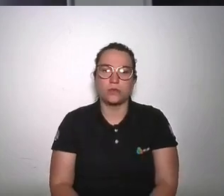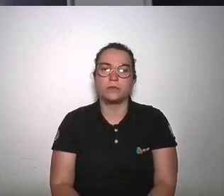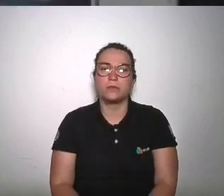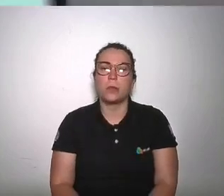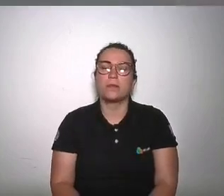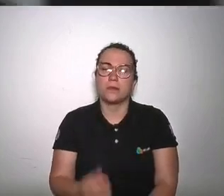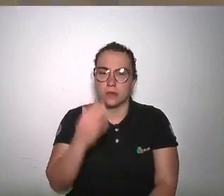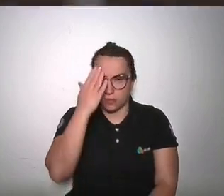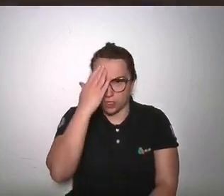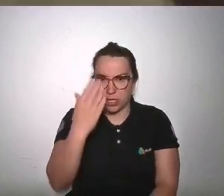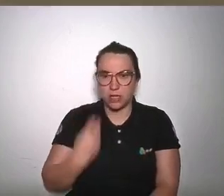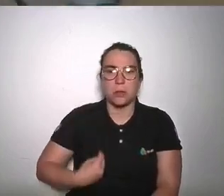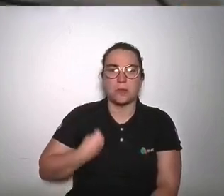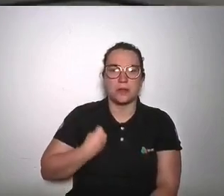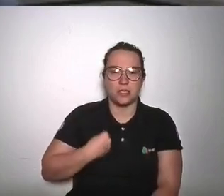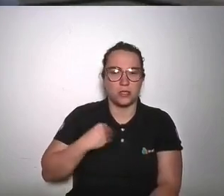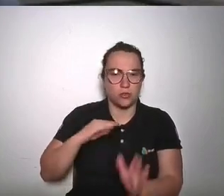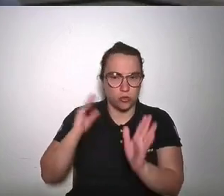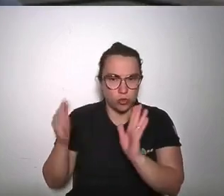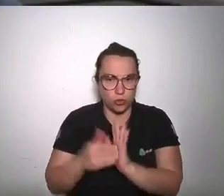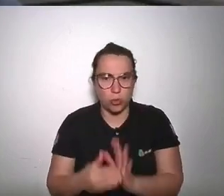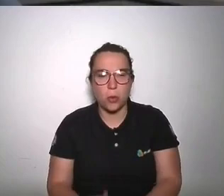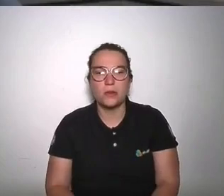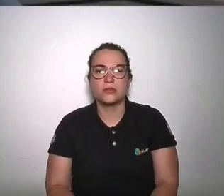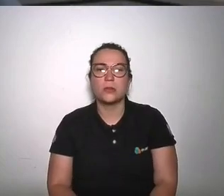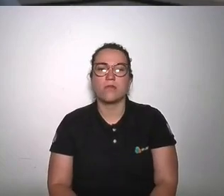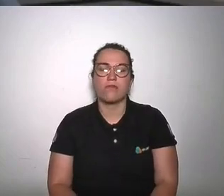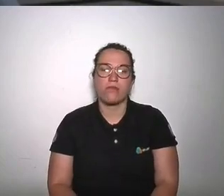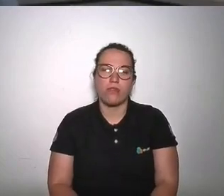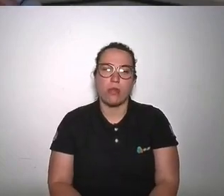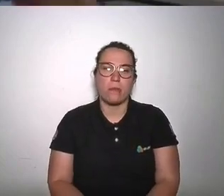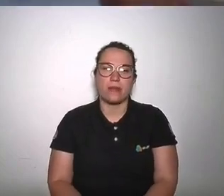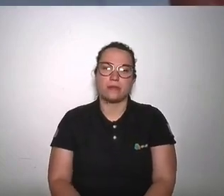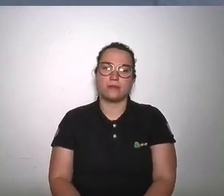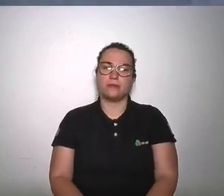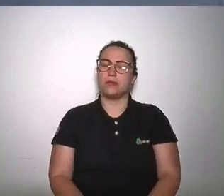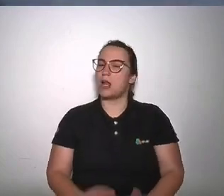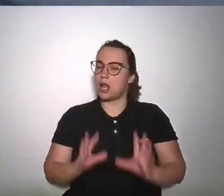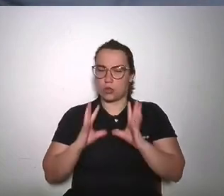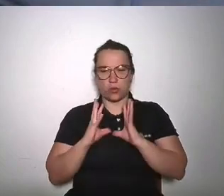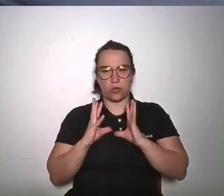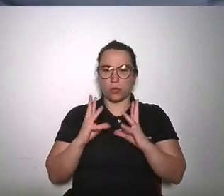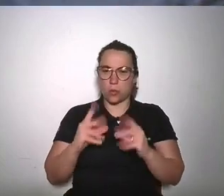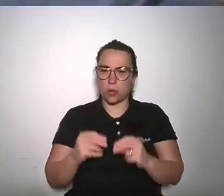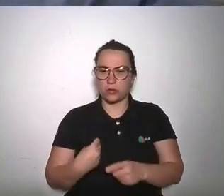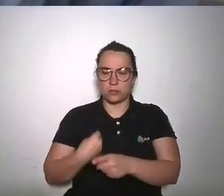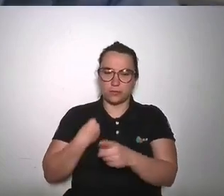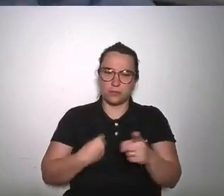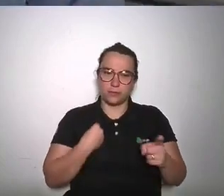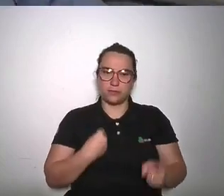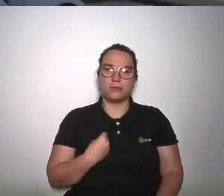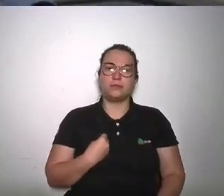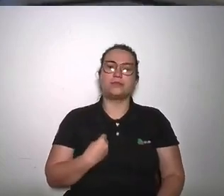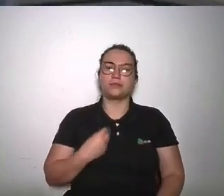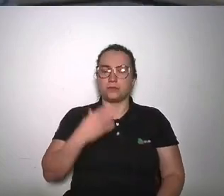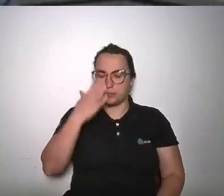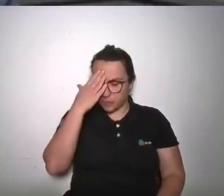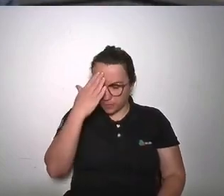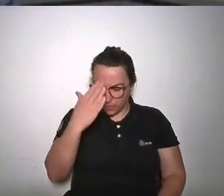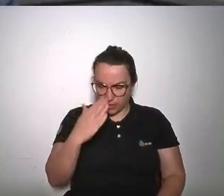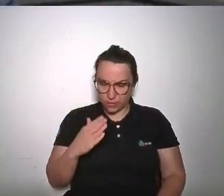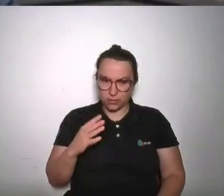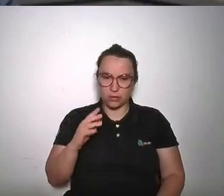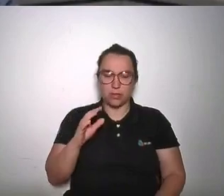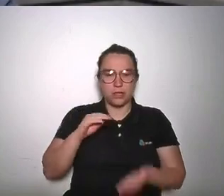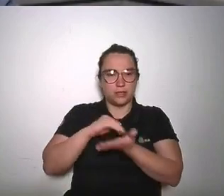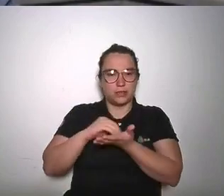agradecer a presença de todos. Eu vejo aqui que já tem alguns secretários, alguns vereadores, mas agradecer, sobretudo, à Secretaria